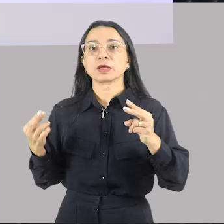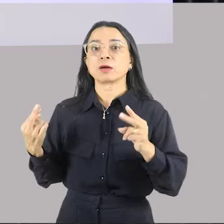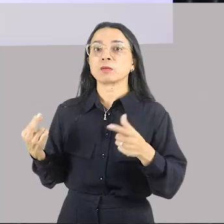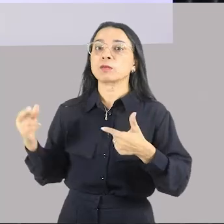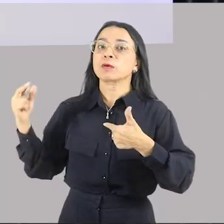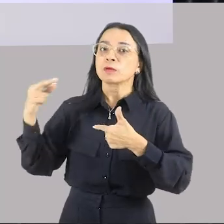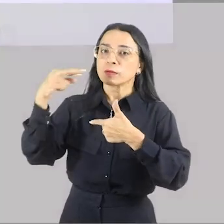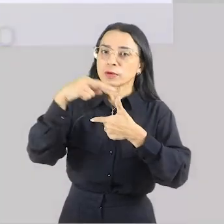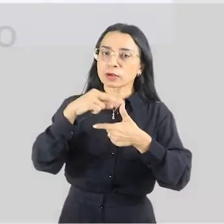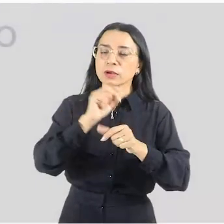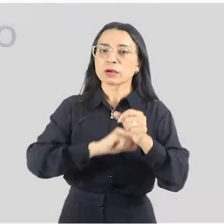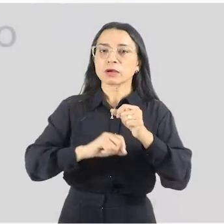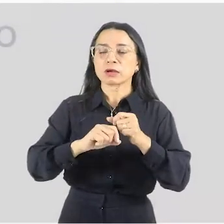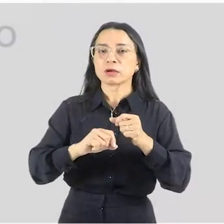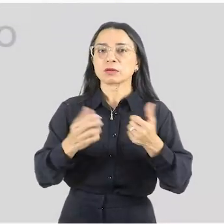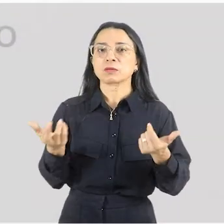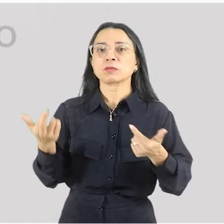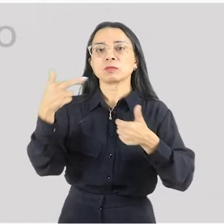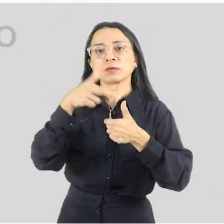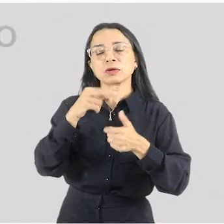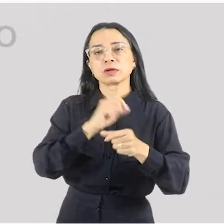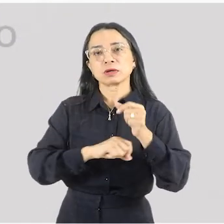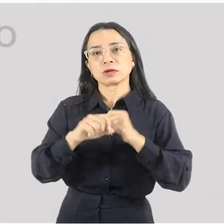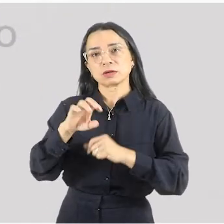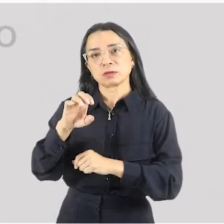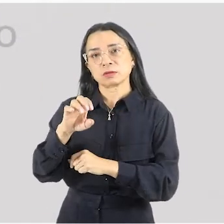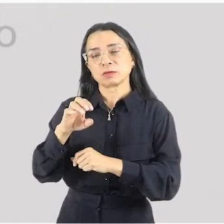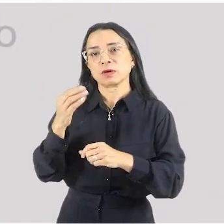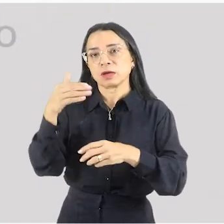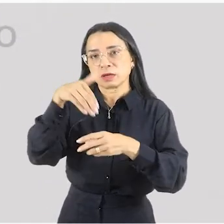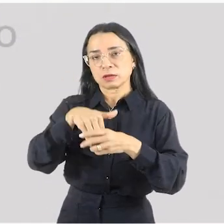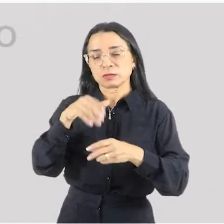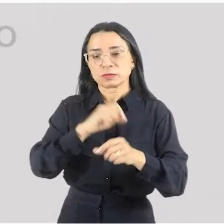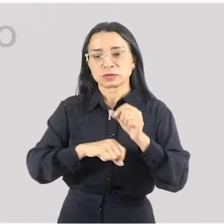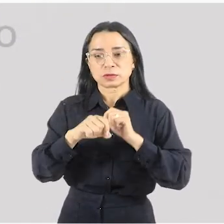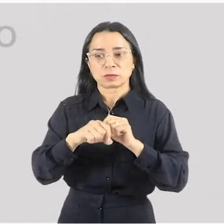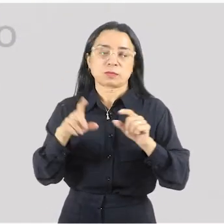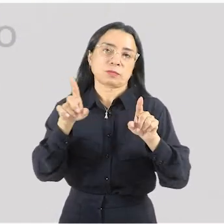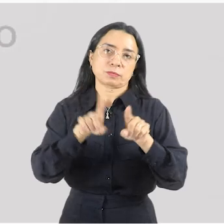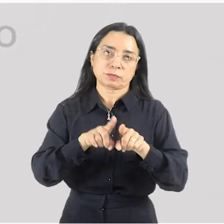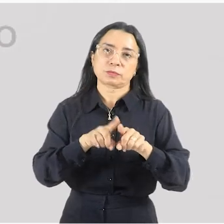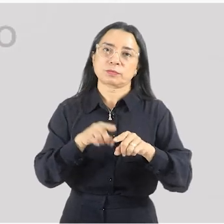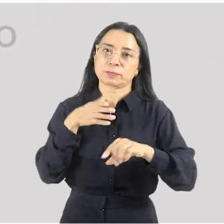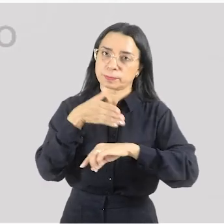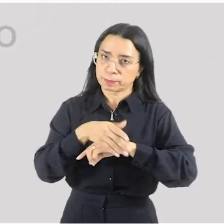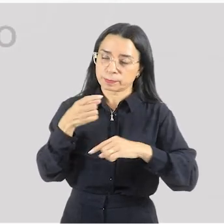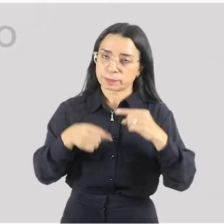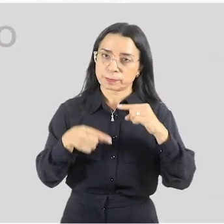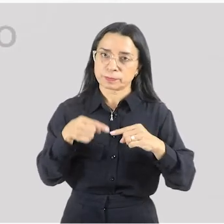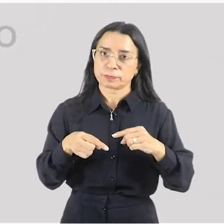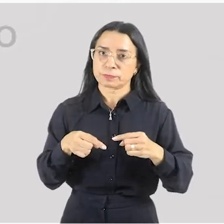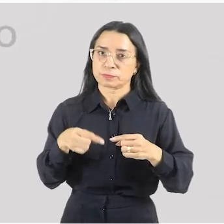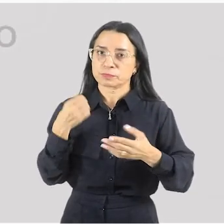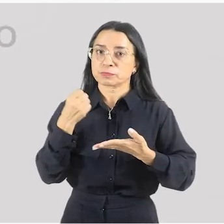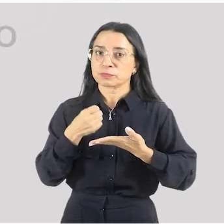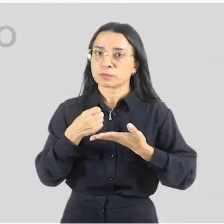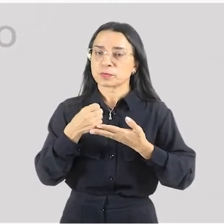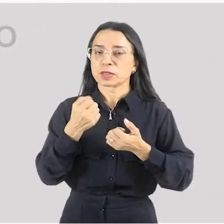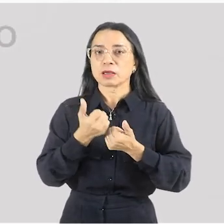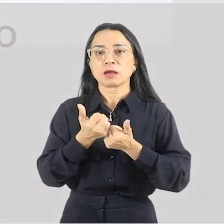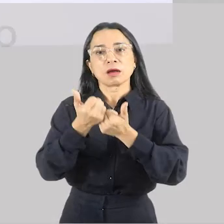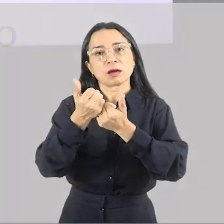é. Assim como votar, se candidatar também é uma forma de participar politicamente. Apoiar um candidato ou